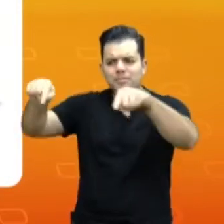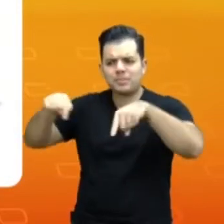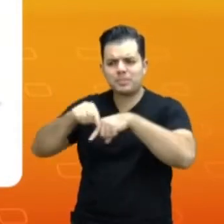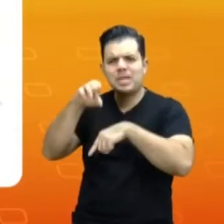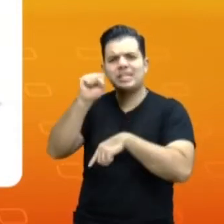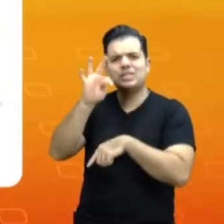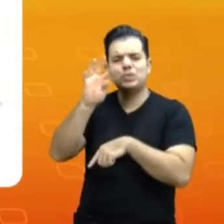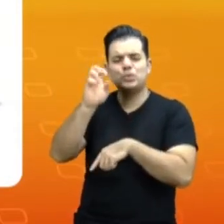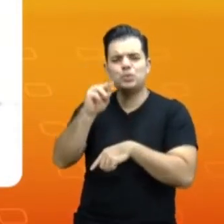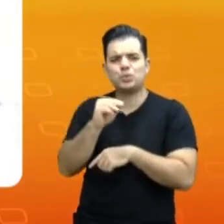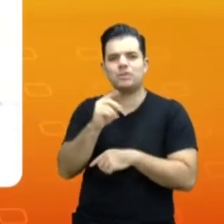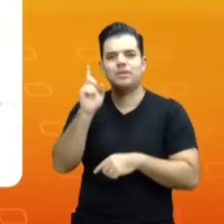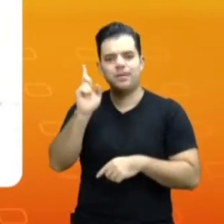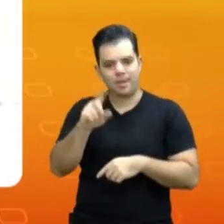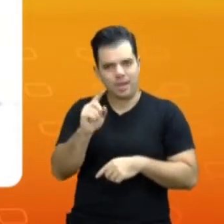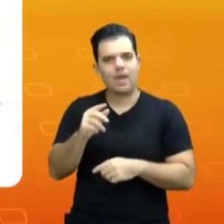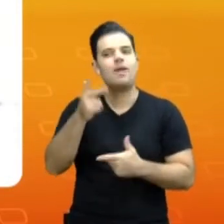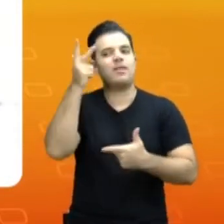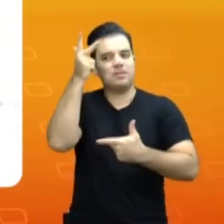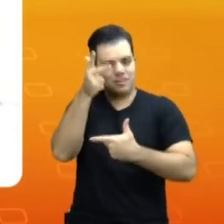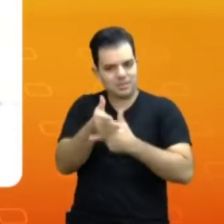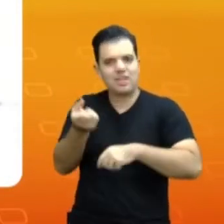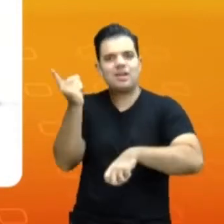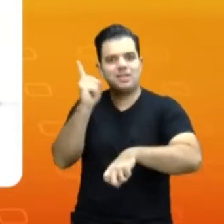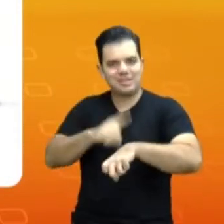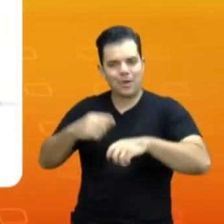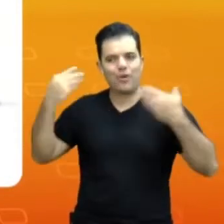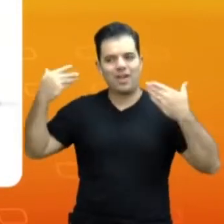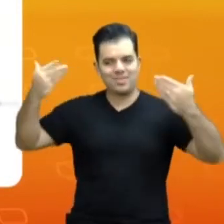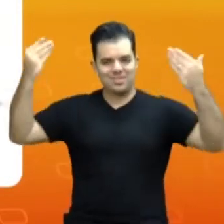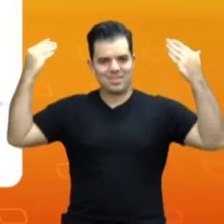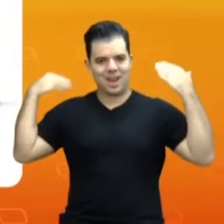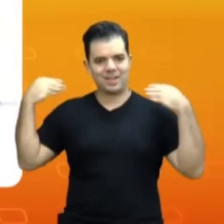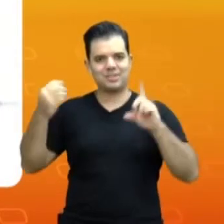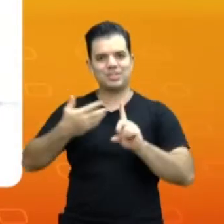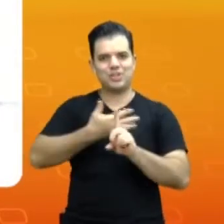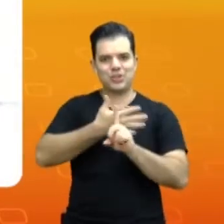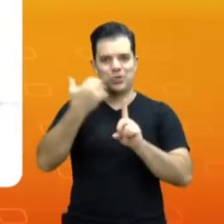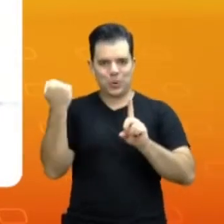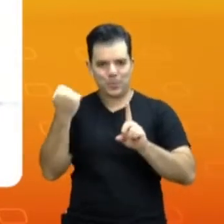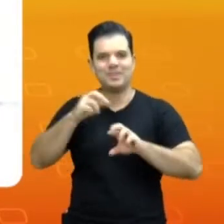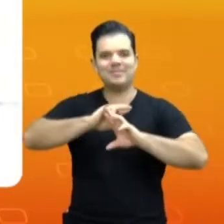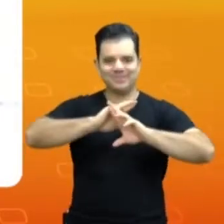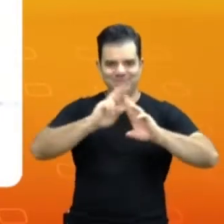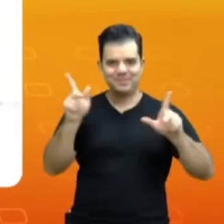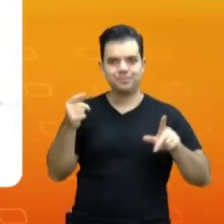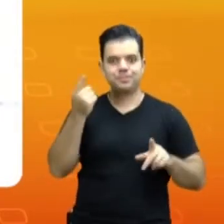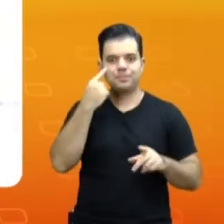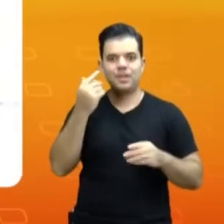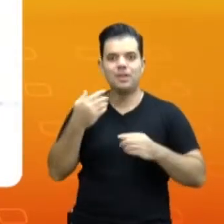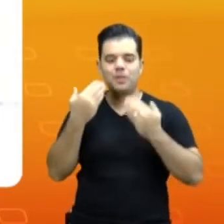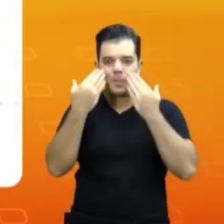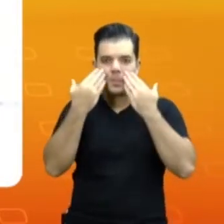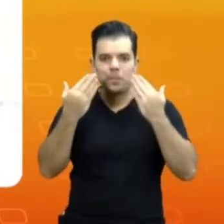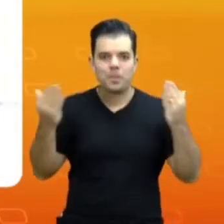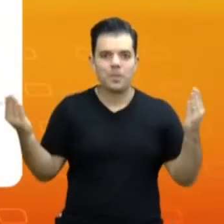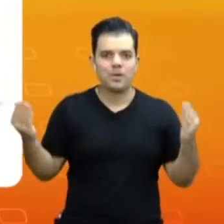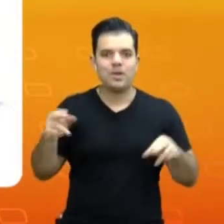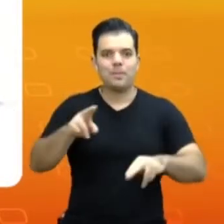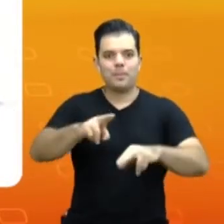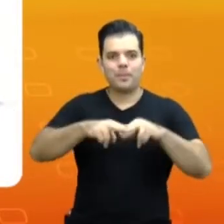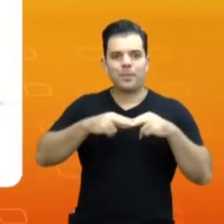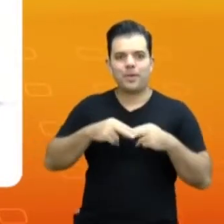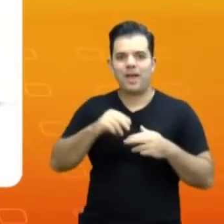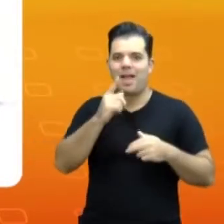Legal, aparentemente não. Eram ao vivo mesmo, cara. Então, inclusive a gente teve ali uma cena, um momento bem legal, porque a maratona